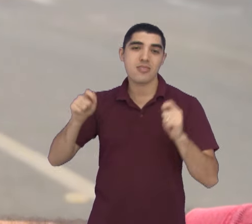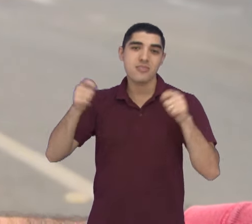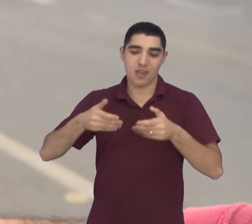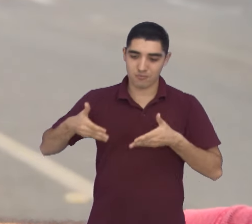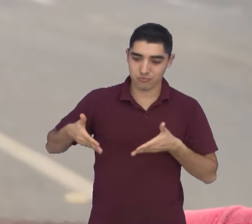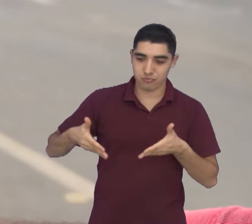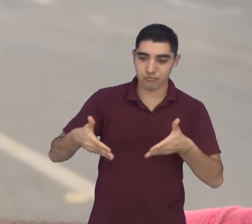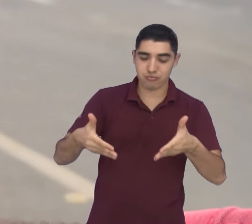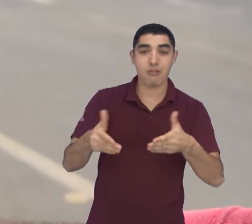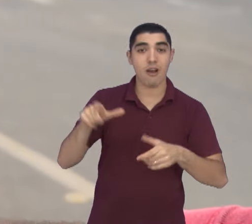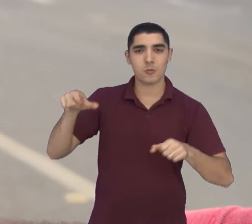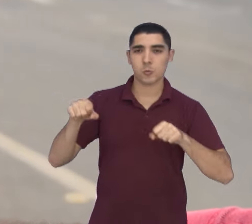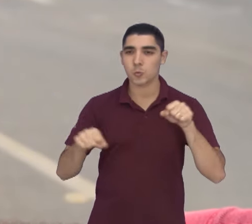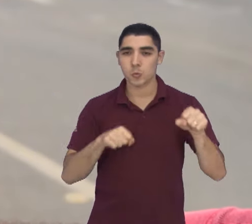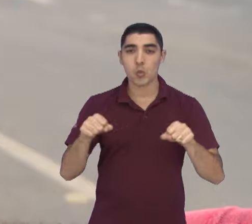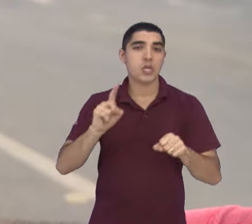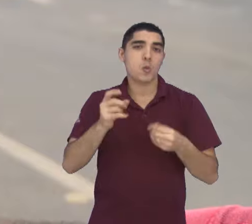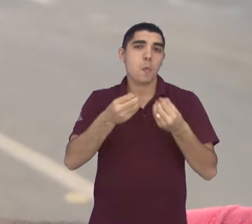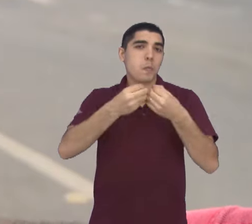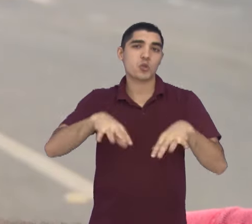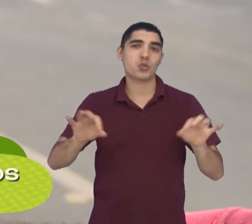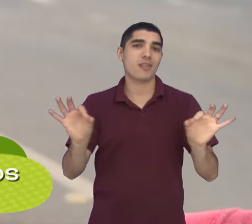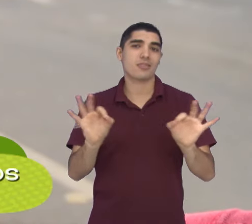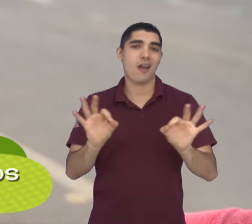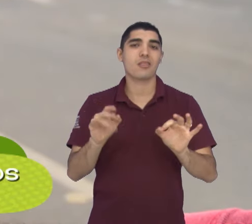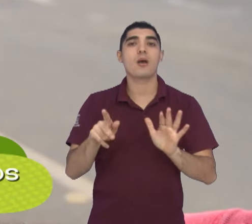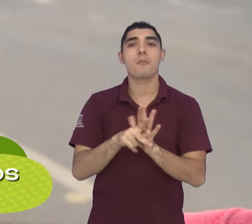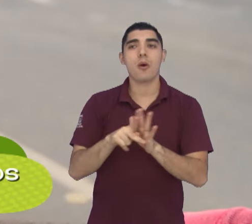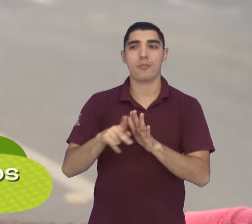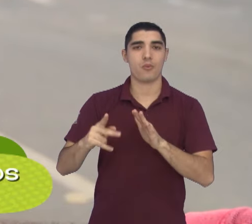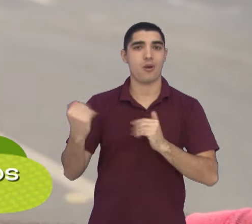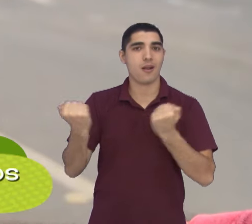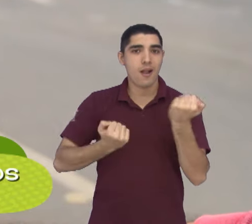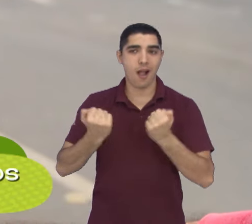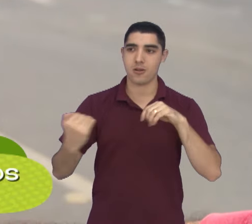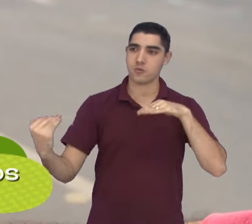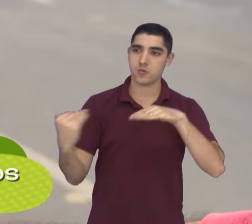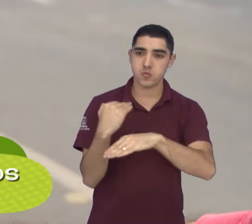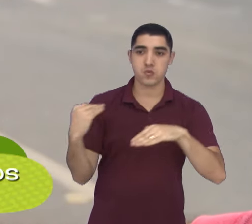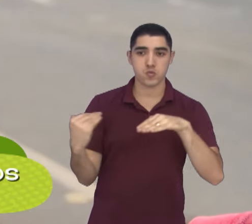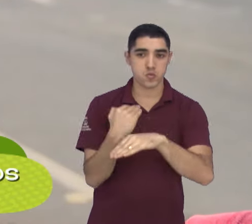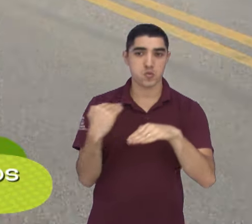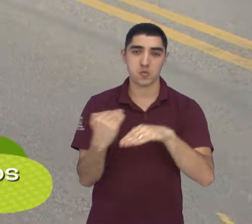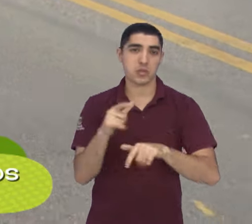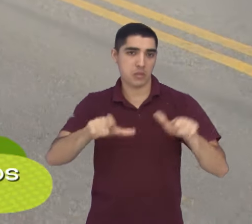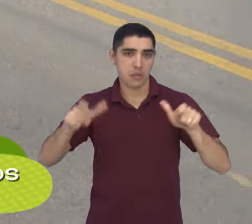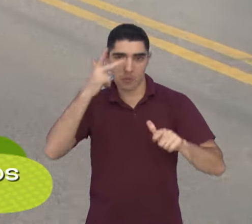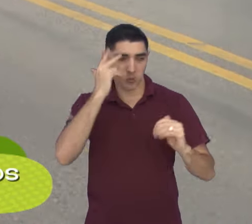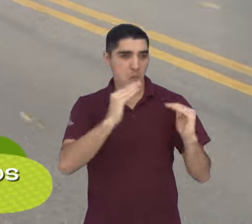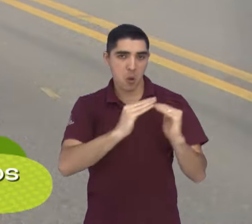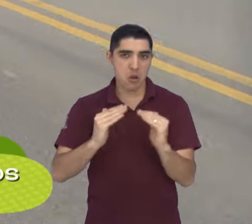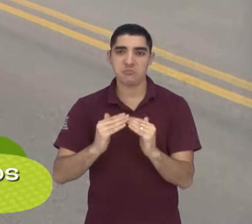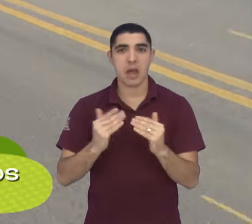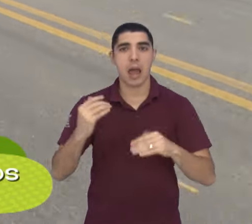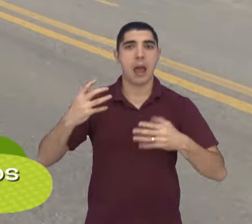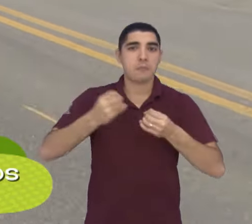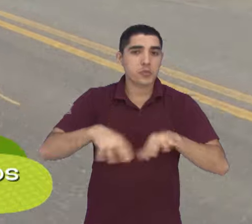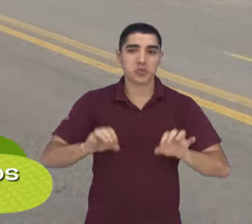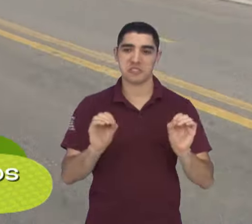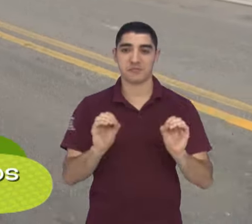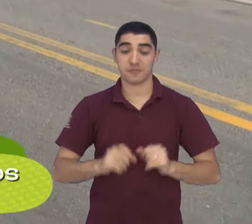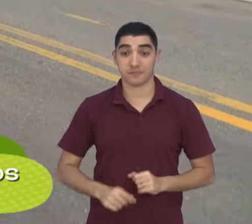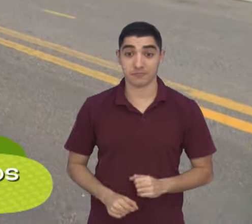ciclista, sem impactar tanto no dia a dia dos nossos moradores. Pedalar em casa pode